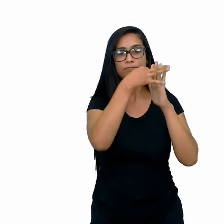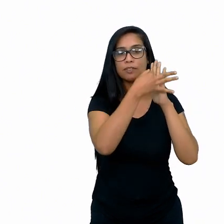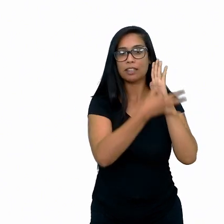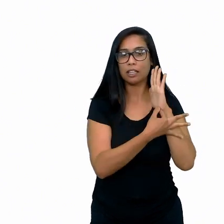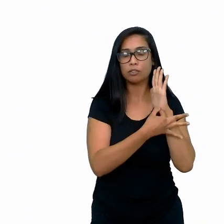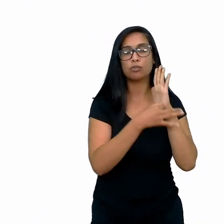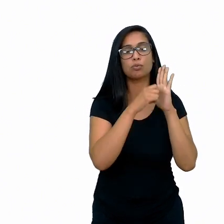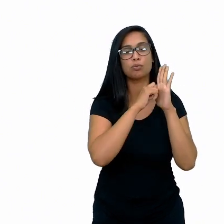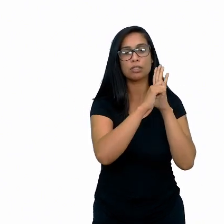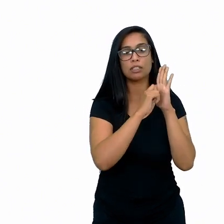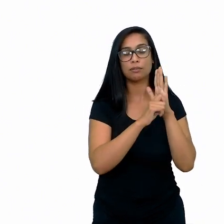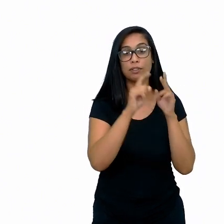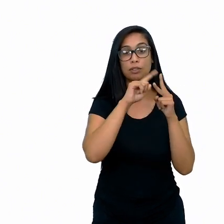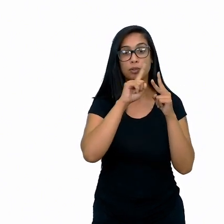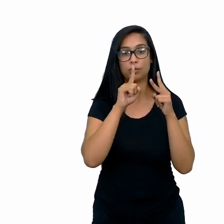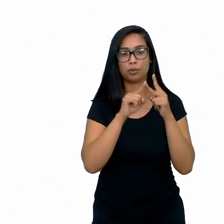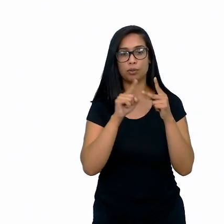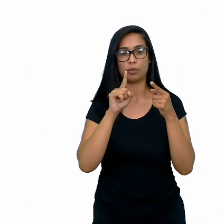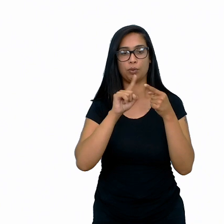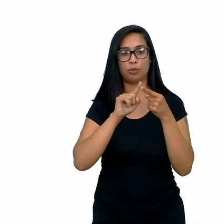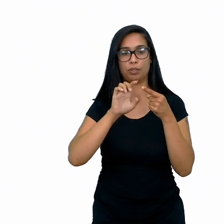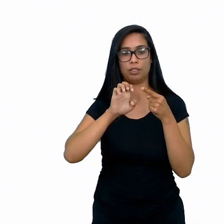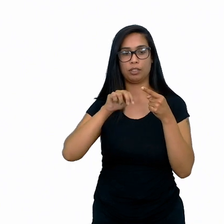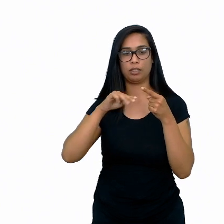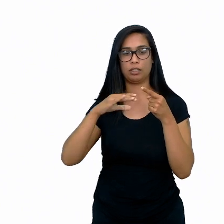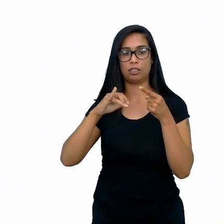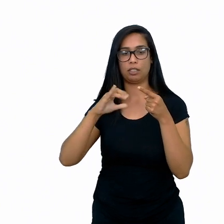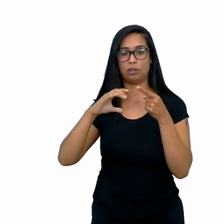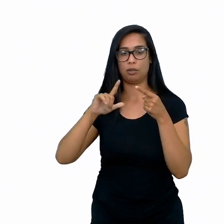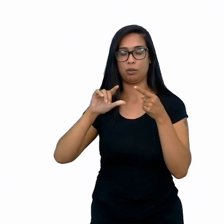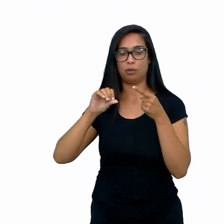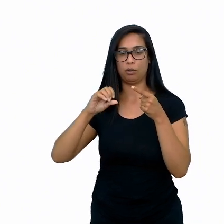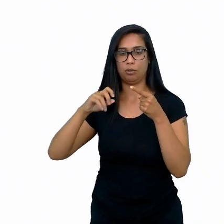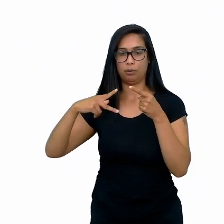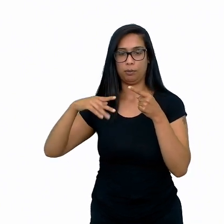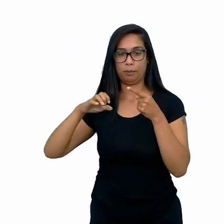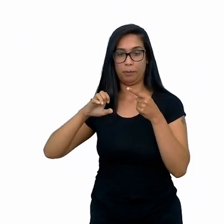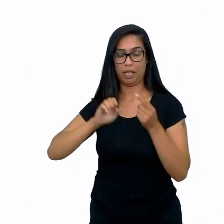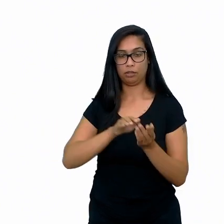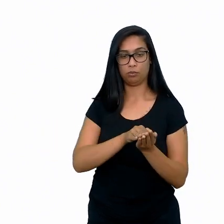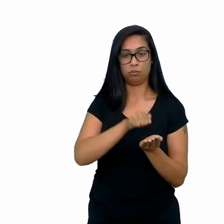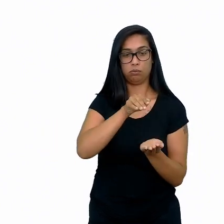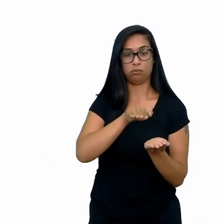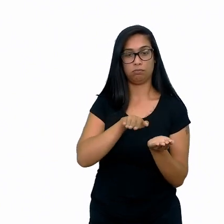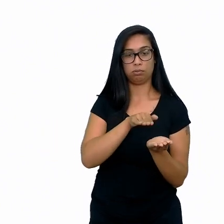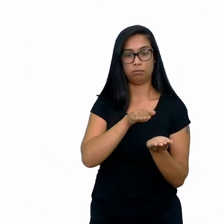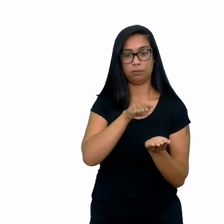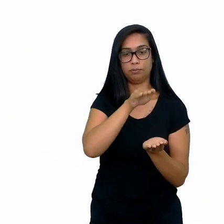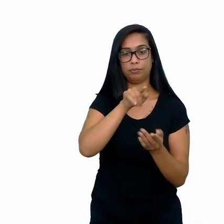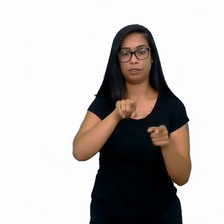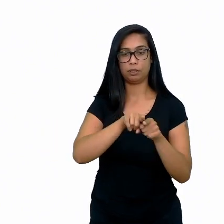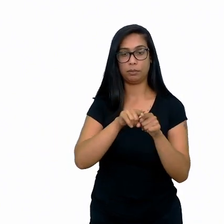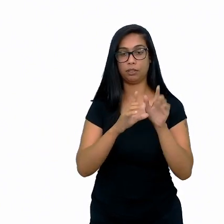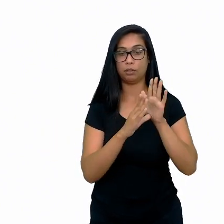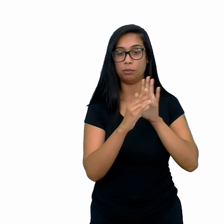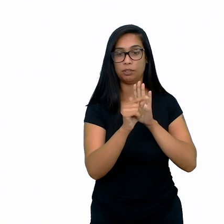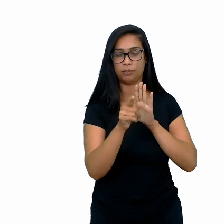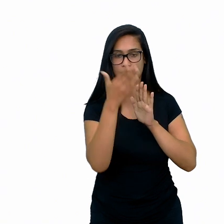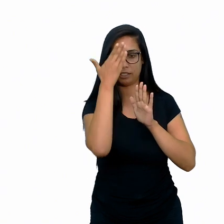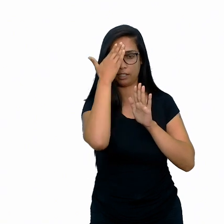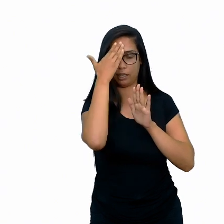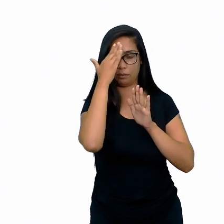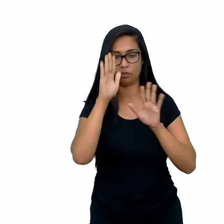um verbete de enciclopédia e uma curiosidade no modelo Você Sabia? Quero